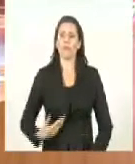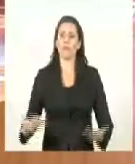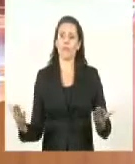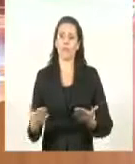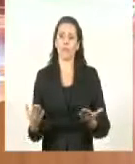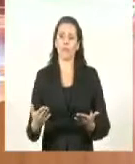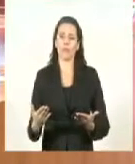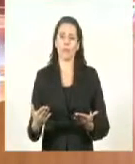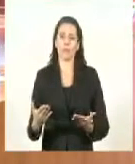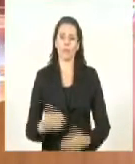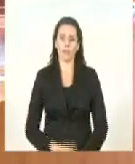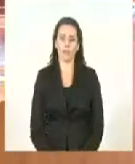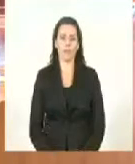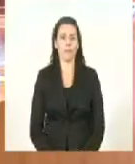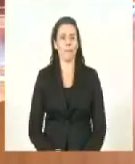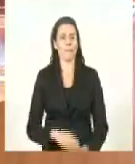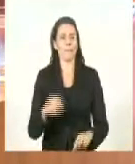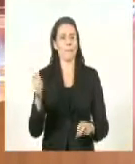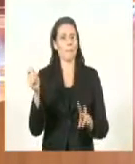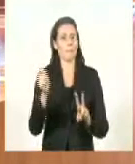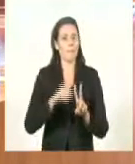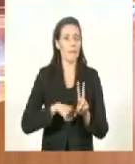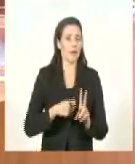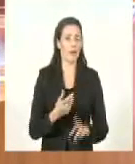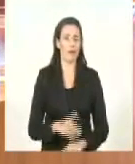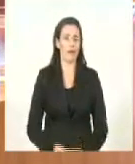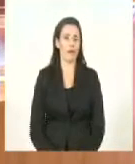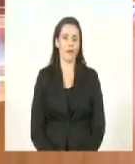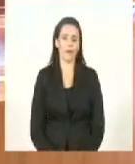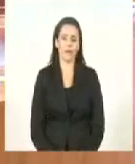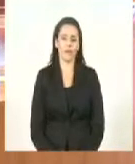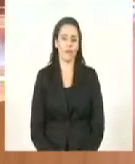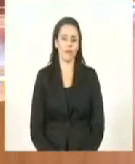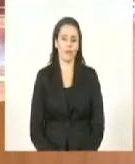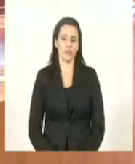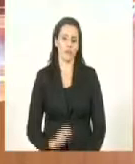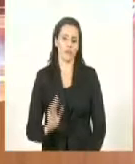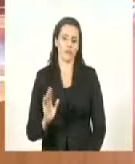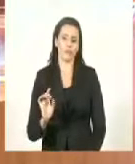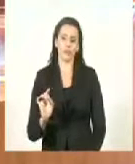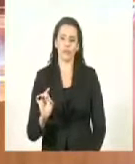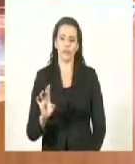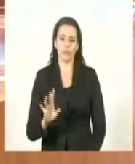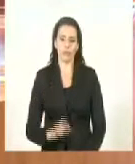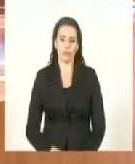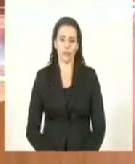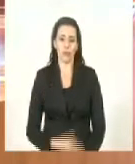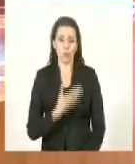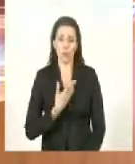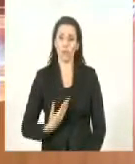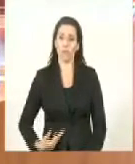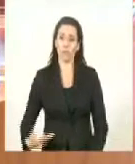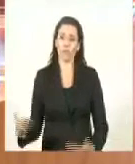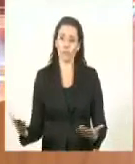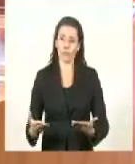Braide. Veja bem, o governo atual aplicou